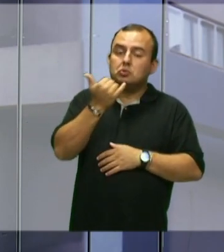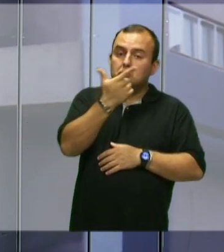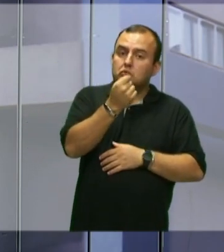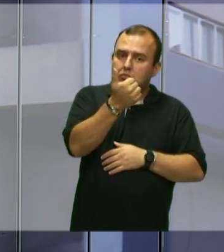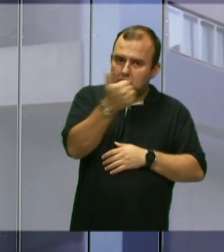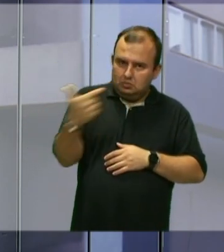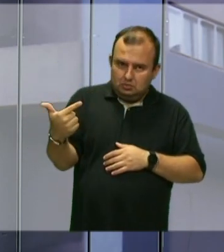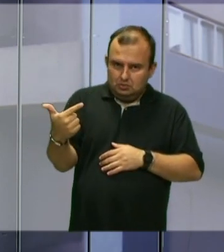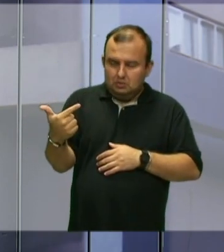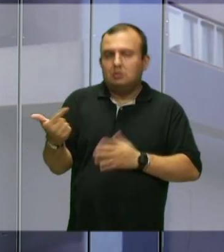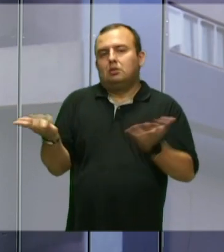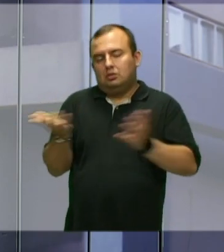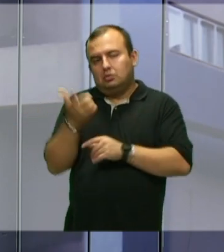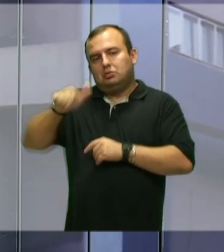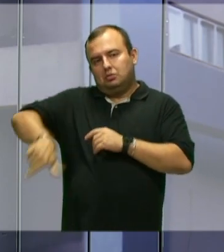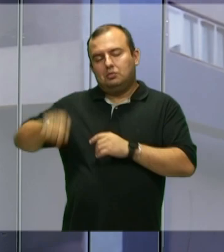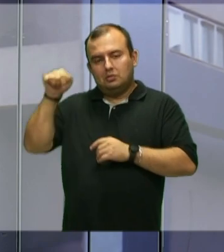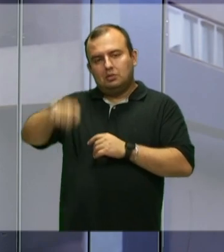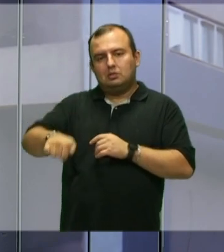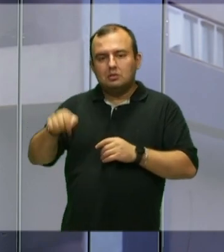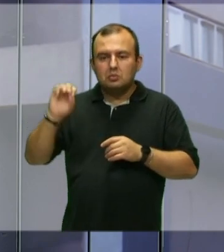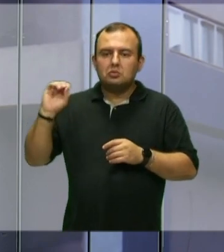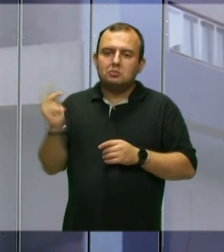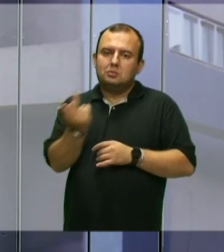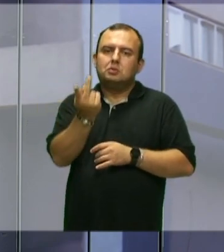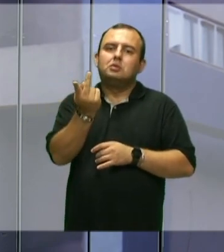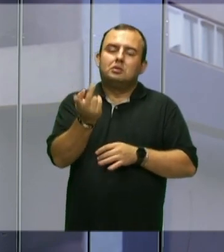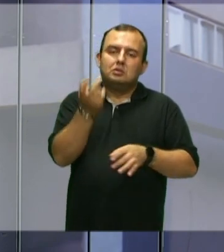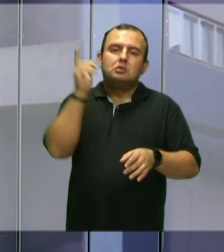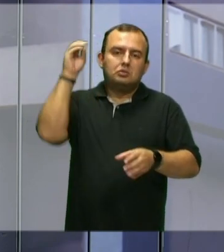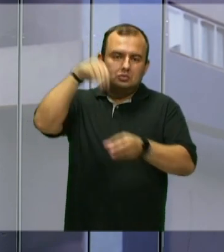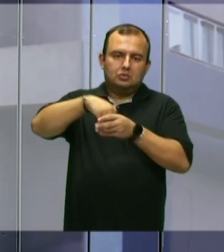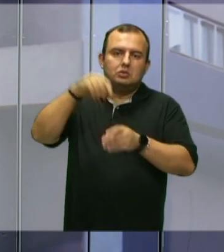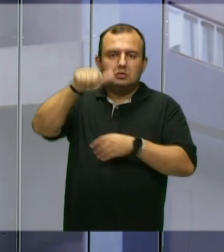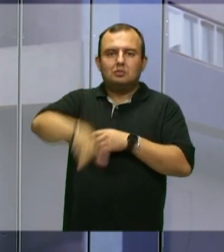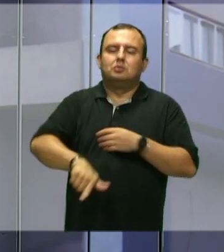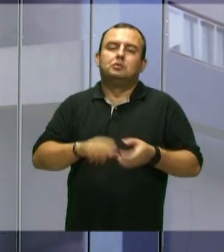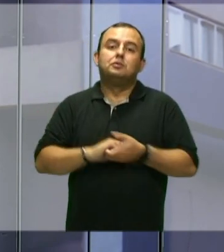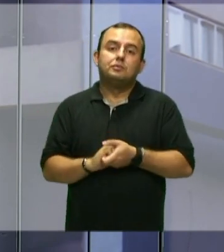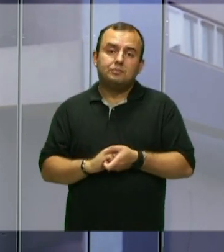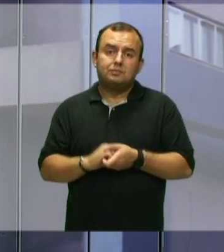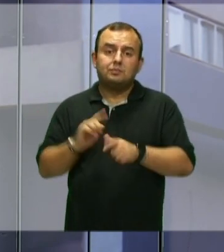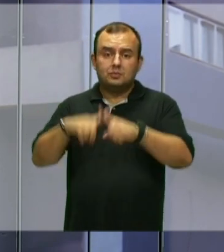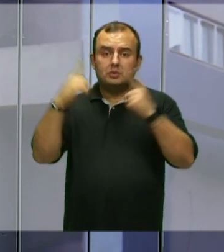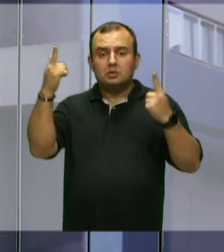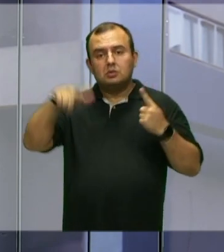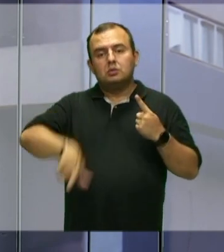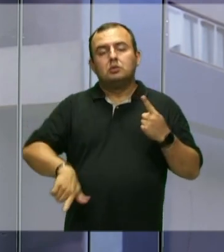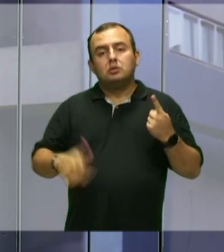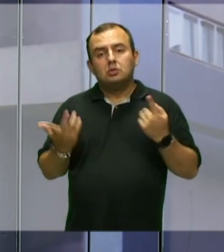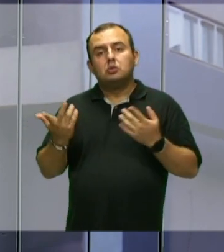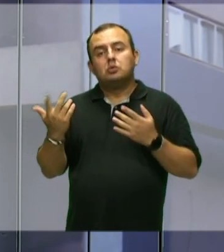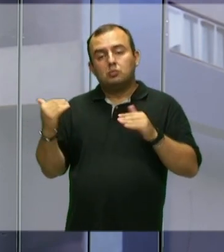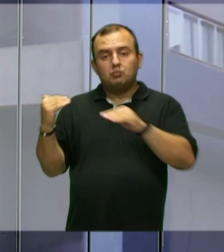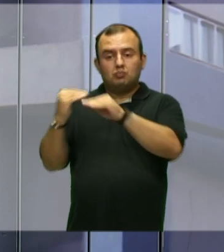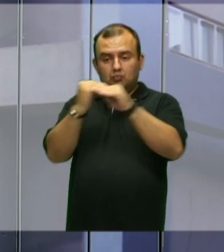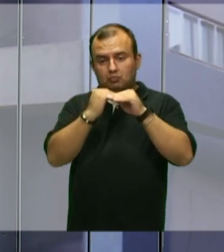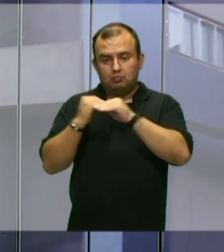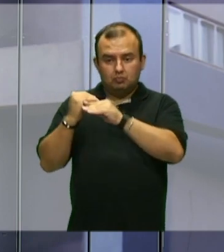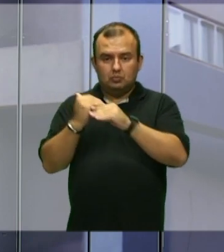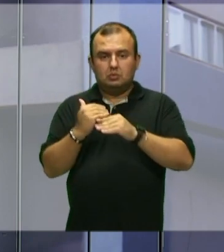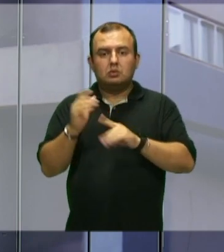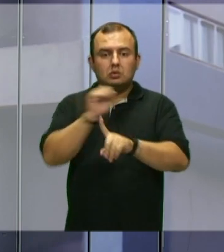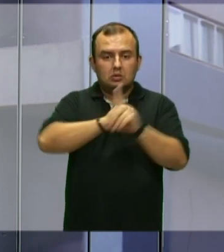agora novamente aqui na casa, tive a oportunidade de apreciar e votar o plano diretor. Mais uma vez a gente buscou um consenso, né,